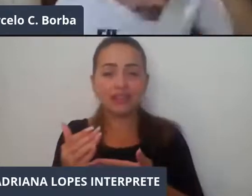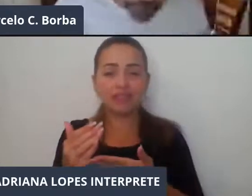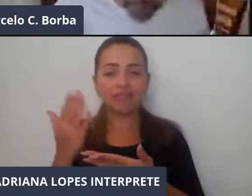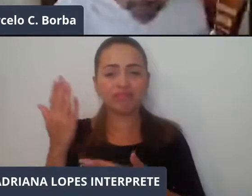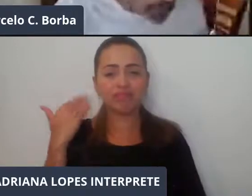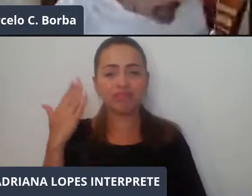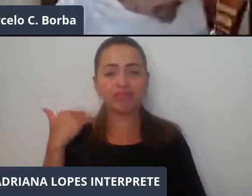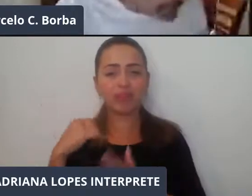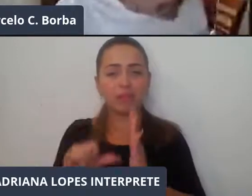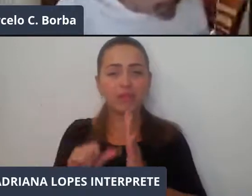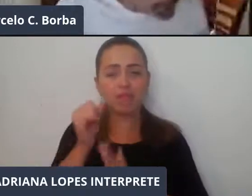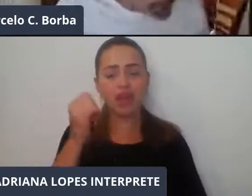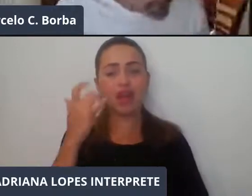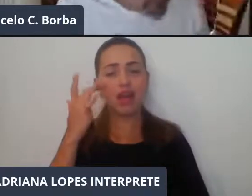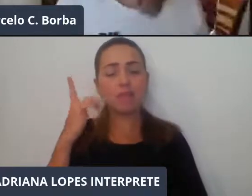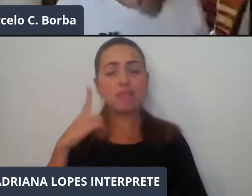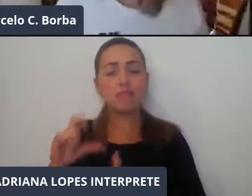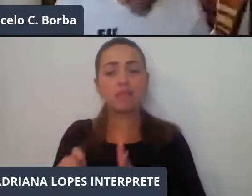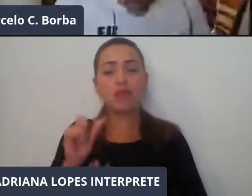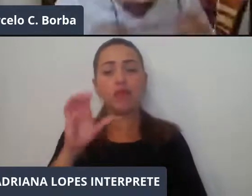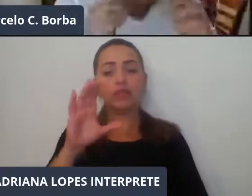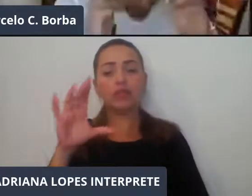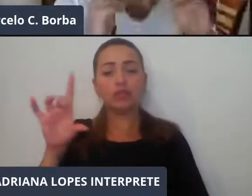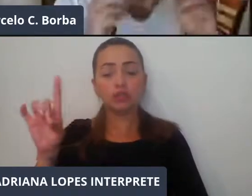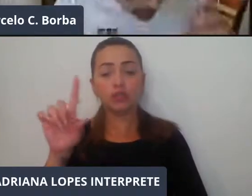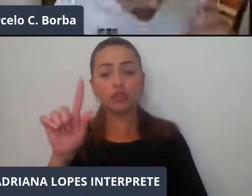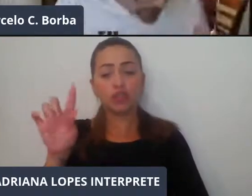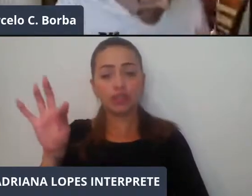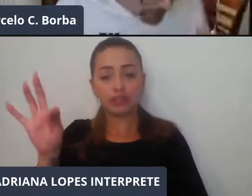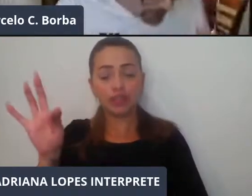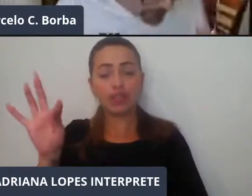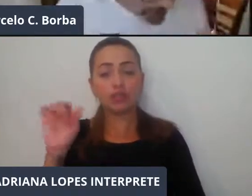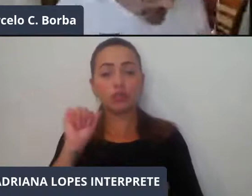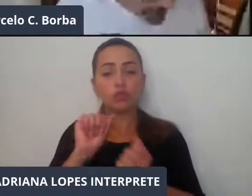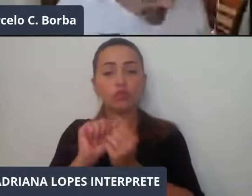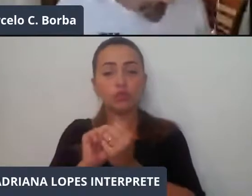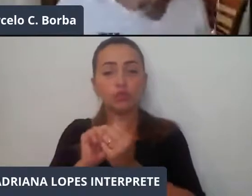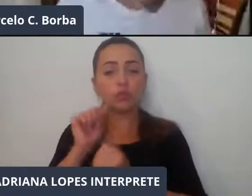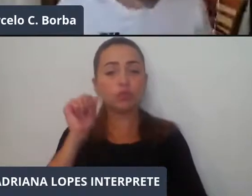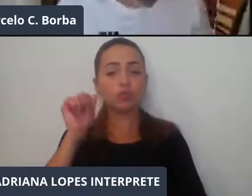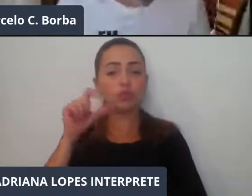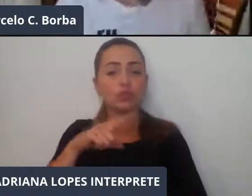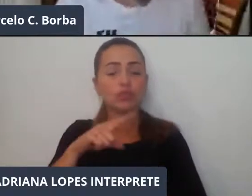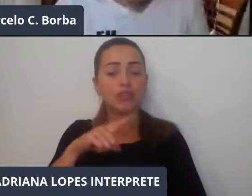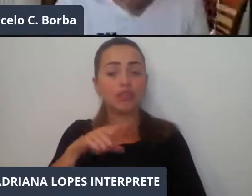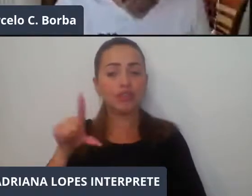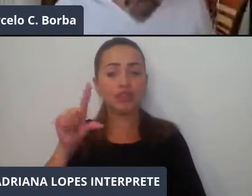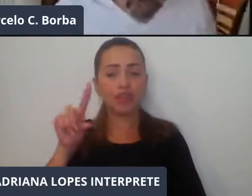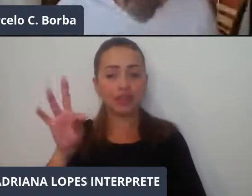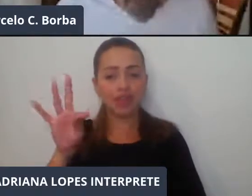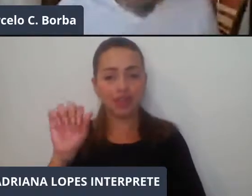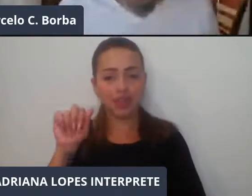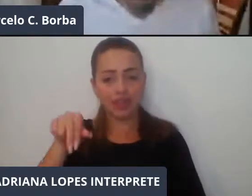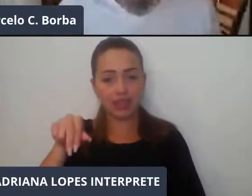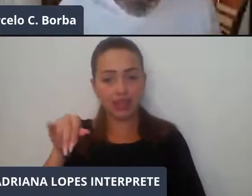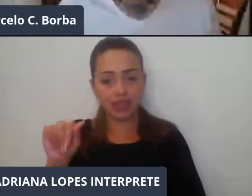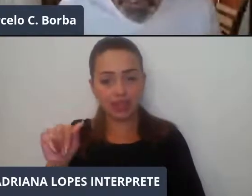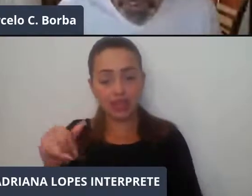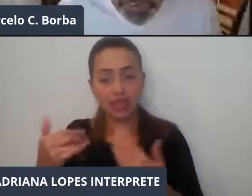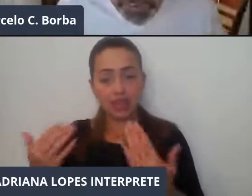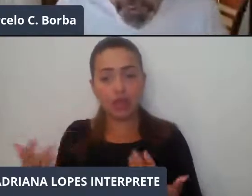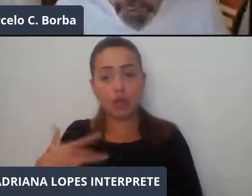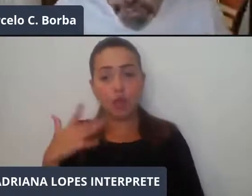primeira vez, fui o primeiro coordenador do GT lá, com a indicação da Tânia. Então, eu acho que a sua pergunta